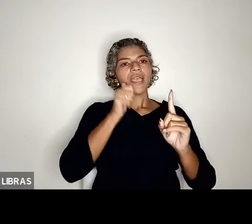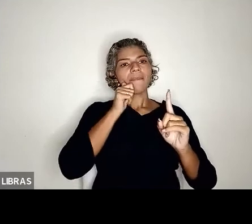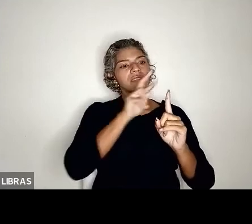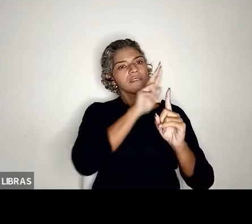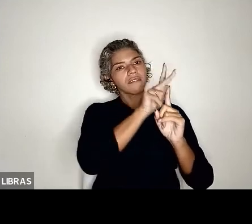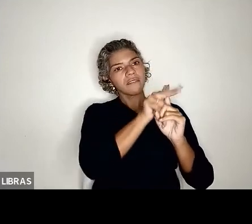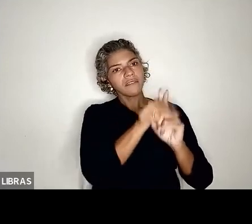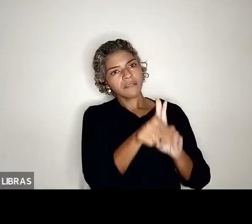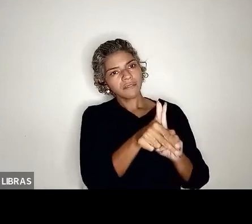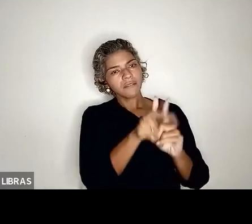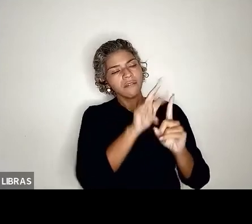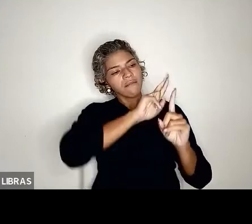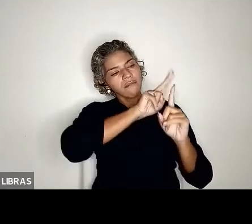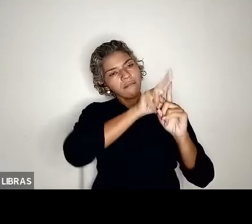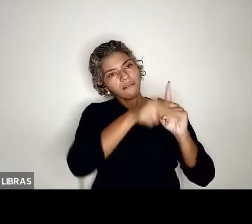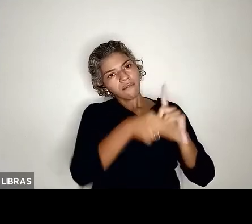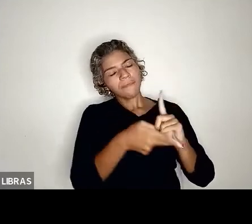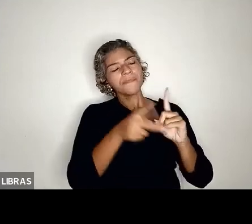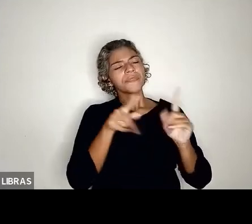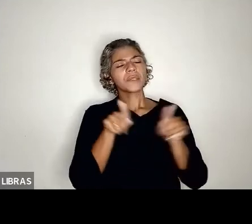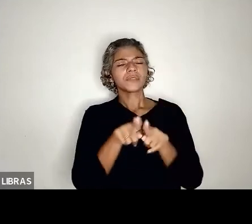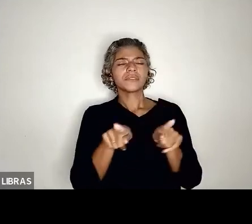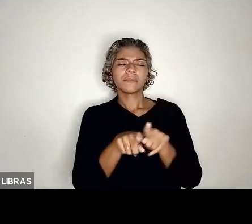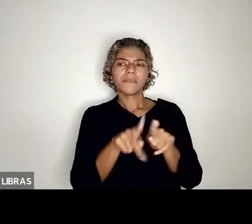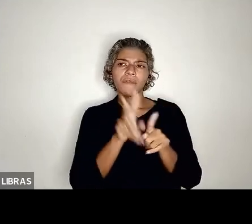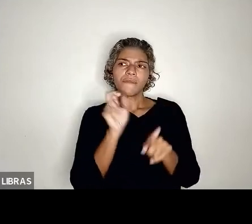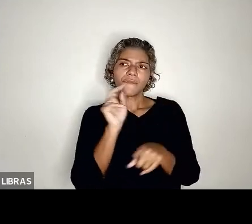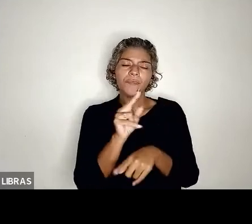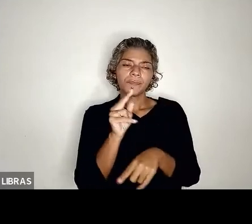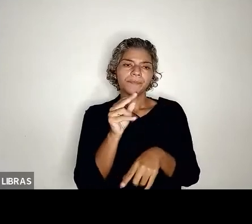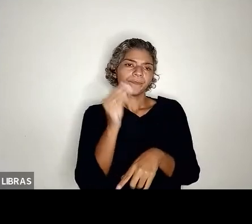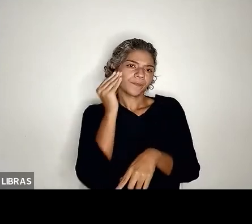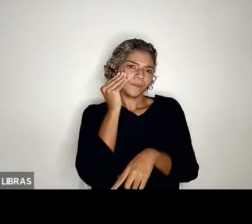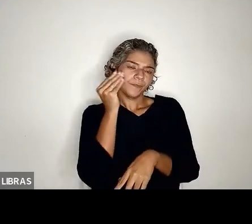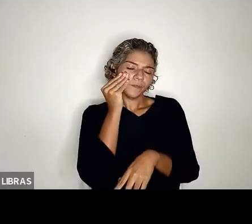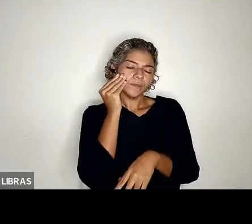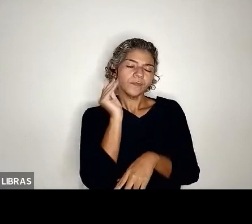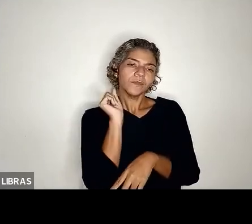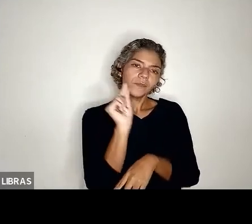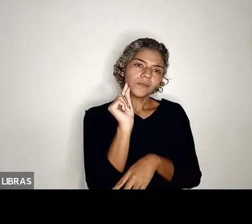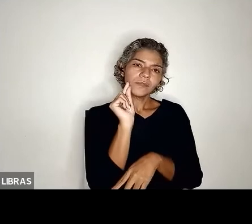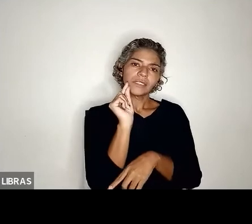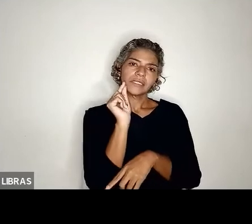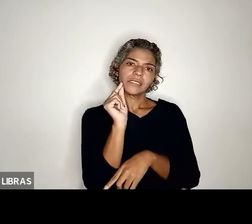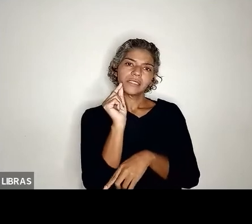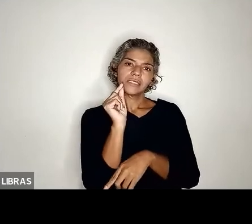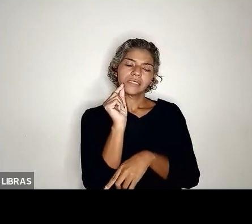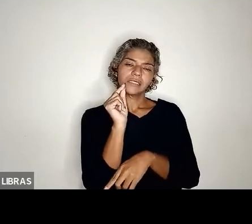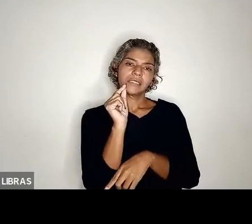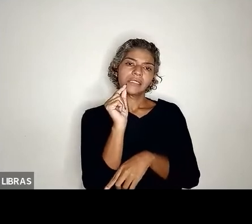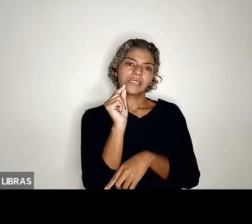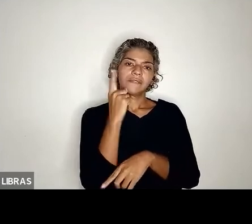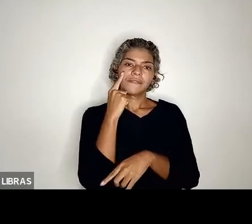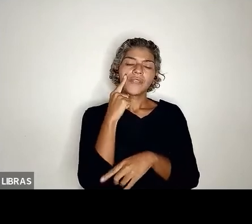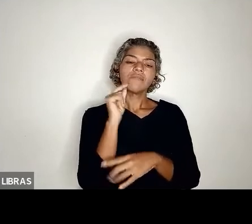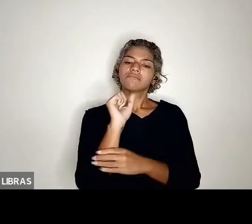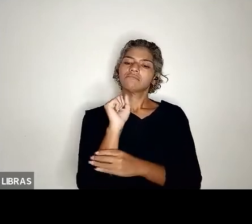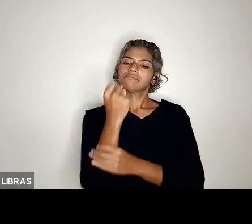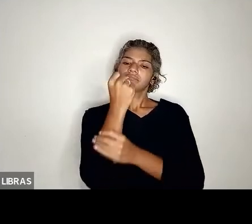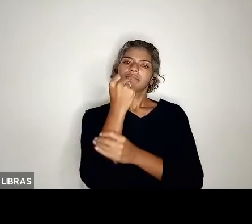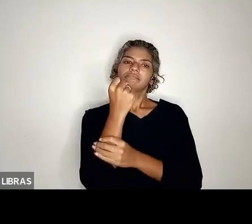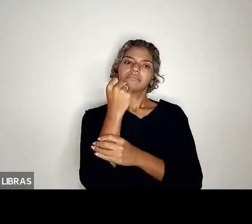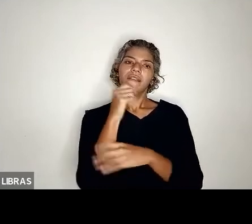muito para o lado, né, do que nós defendemos numa perspectiva do feminismo negro, né, assim, com base na